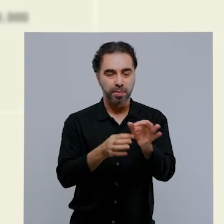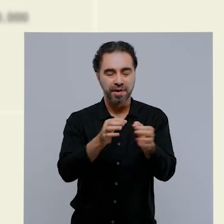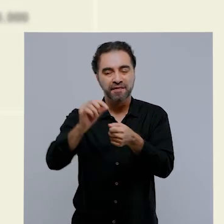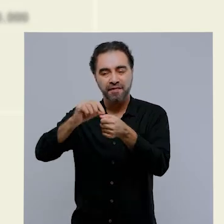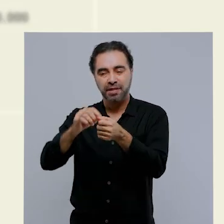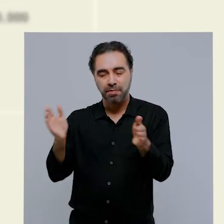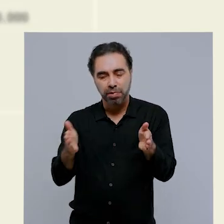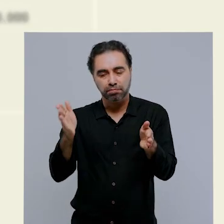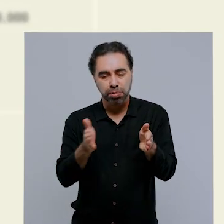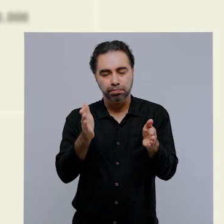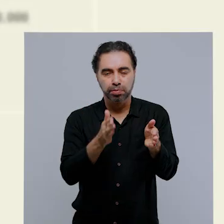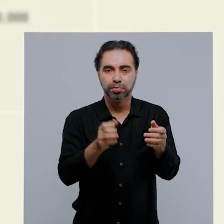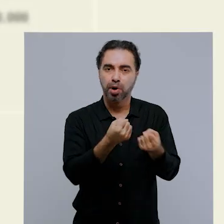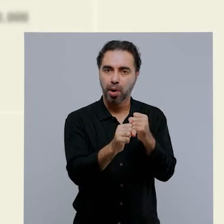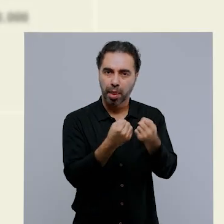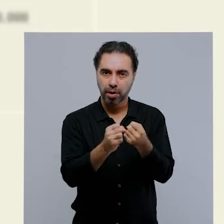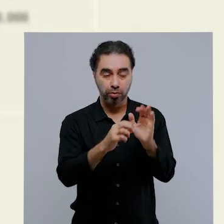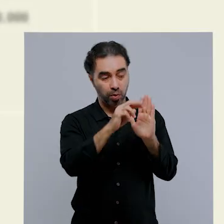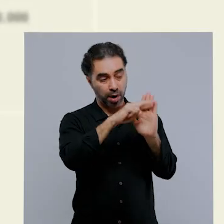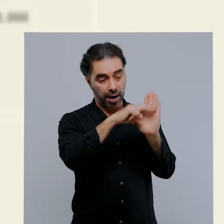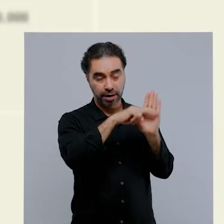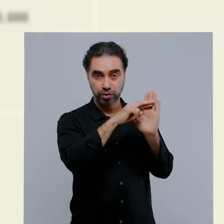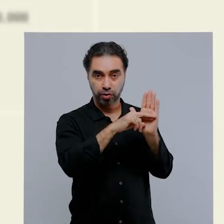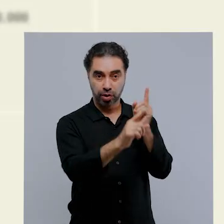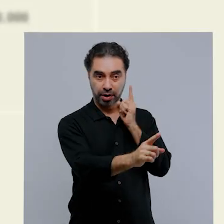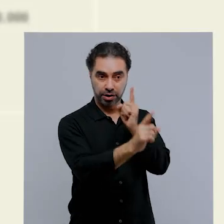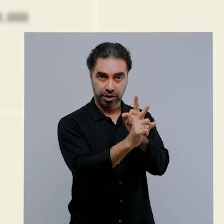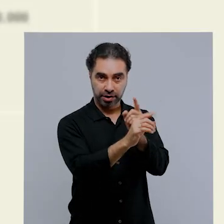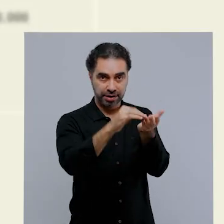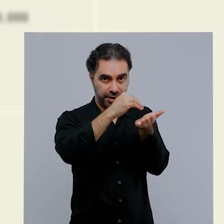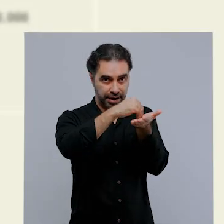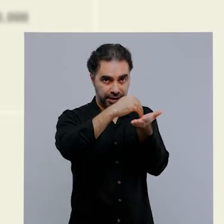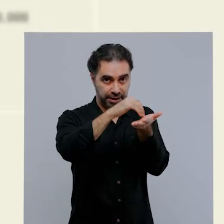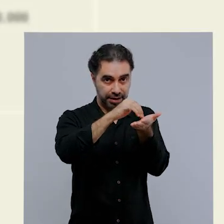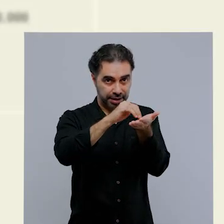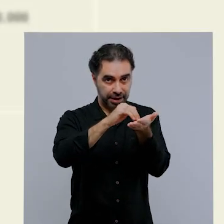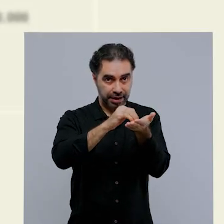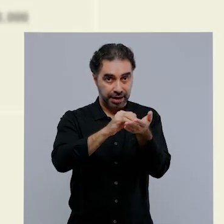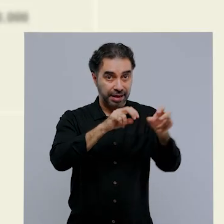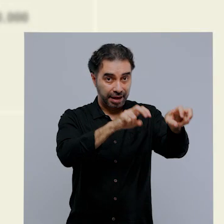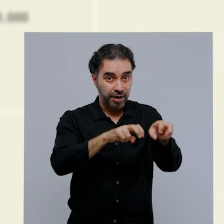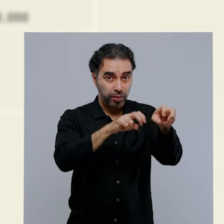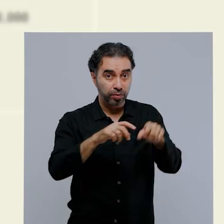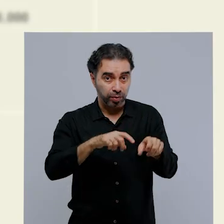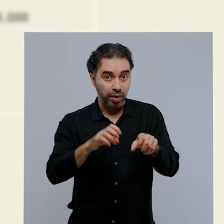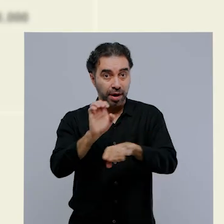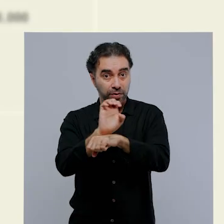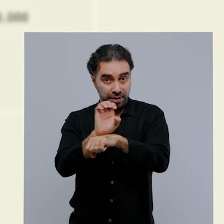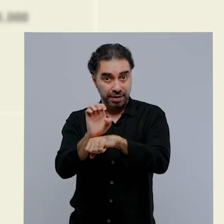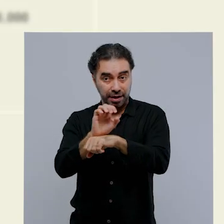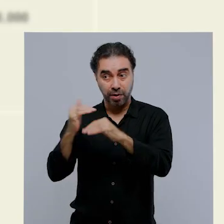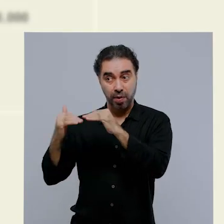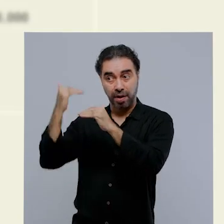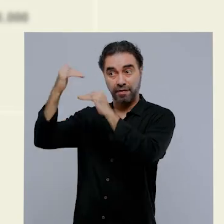da cachaça. Trata-se de um relatório encontrado nos arquivos da Secretaria da Agricultura do Estado, um levantamento realizado no início